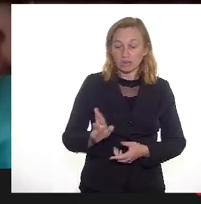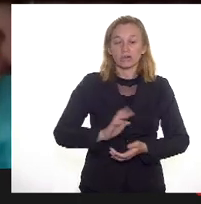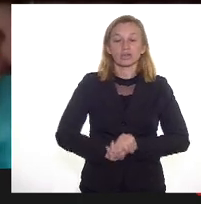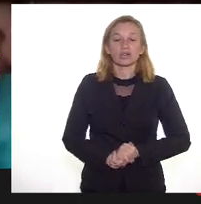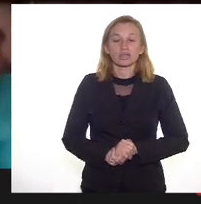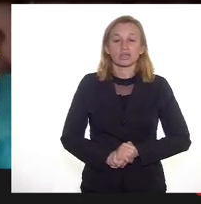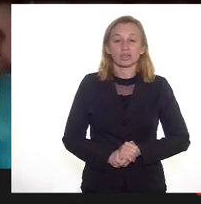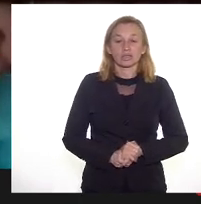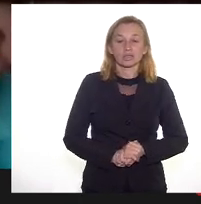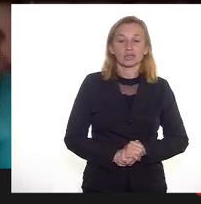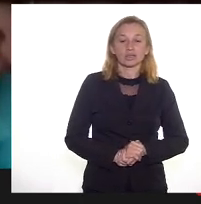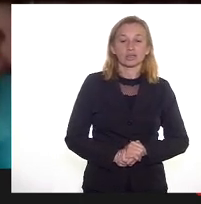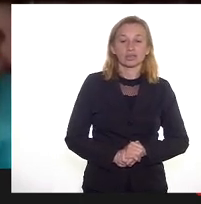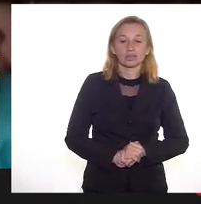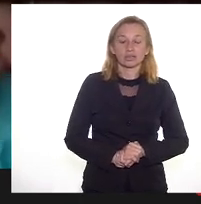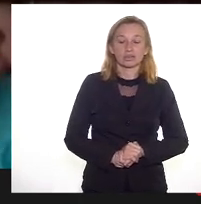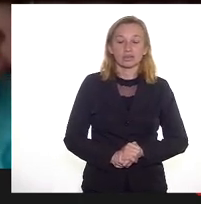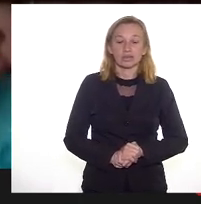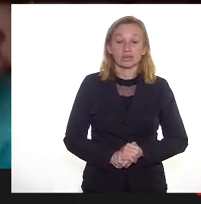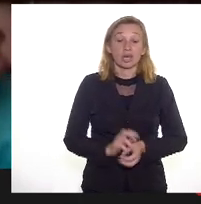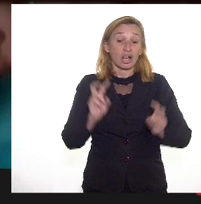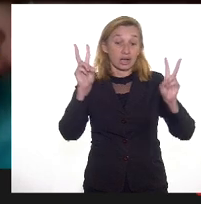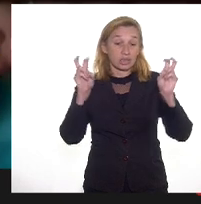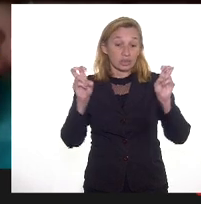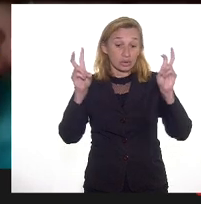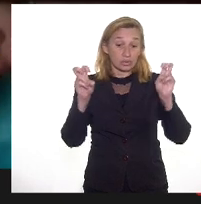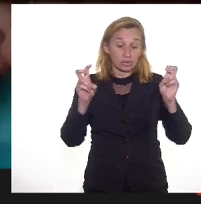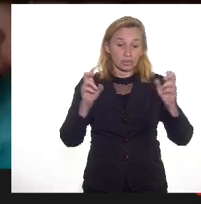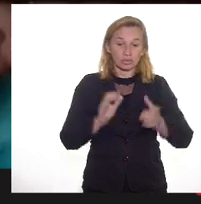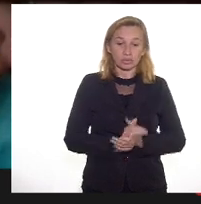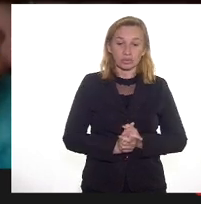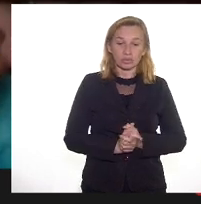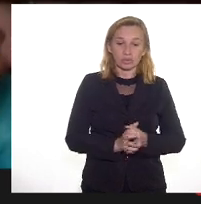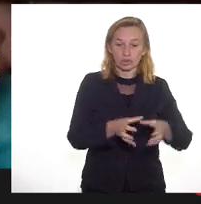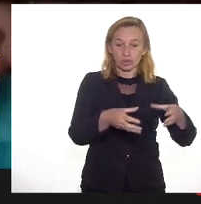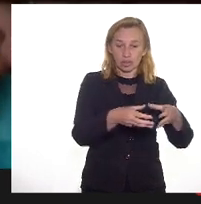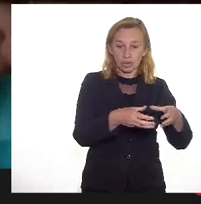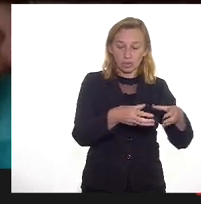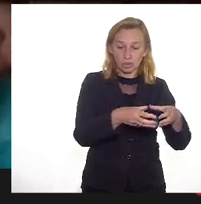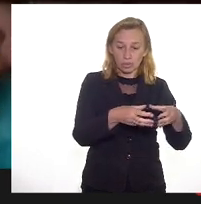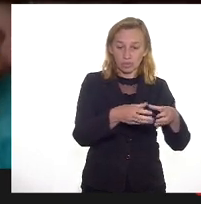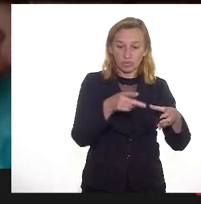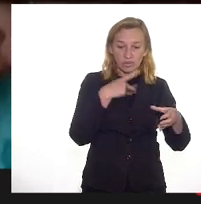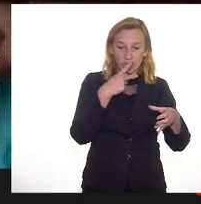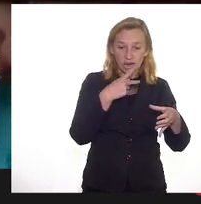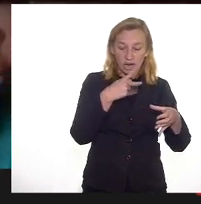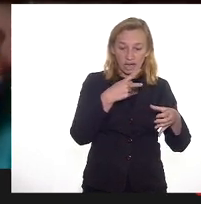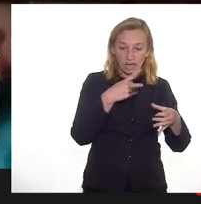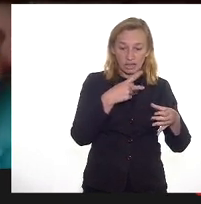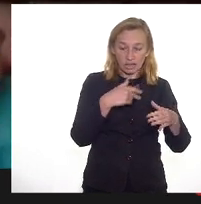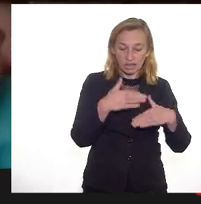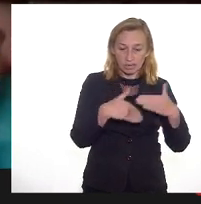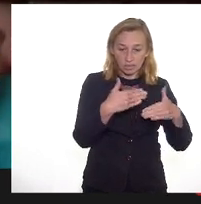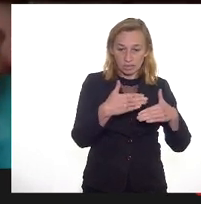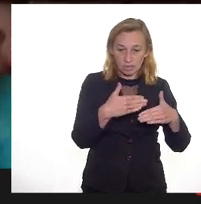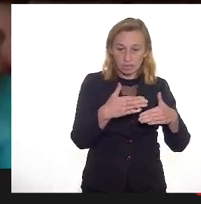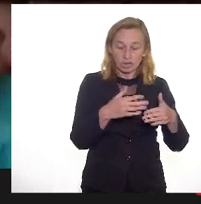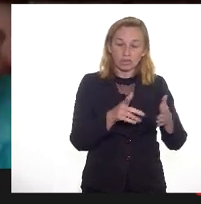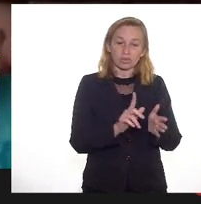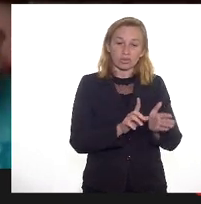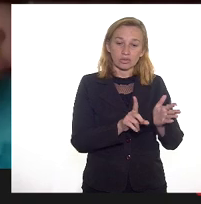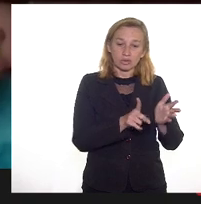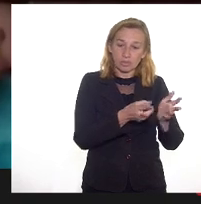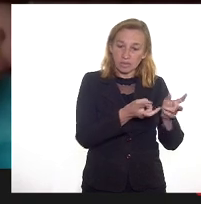questões georreferenciais, questões de classe colocadas nesse processo, quando nós fazemos os recortes